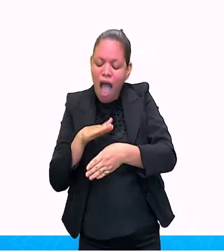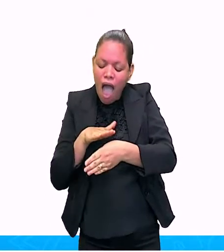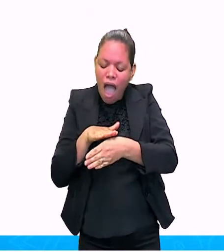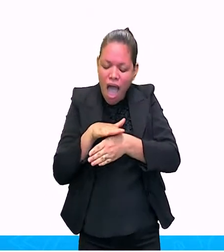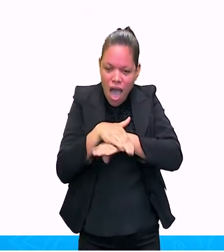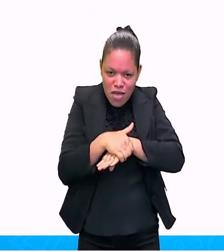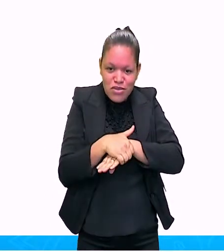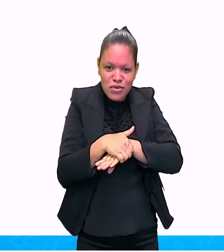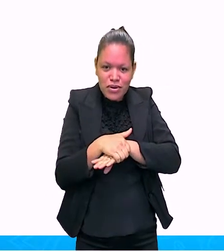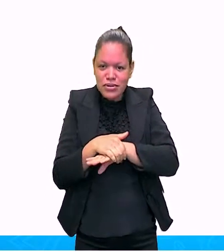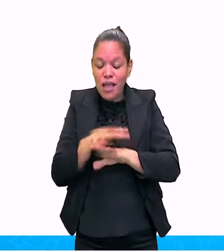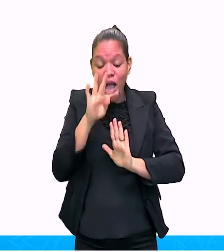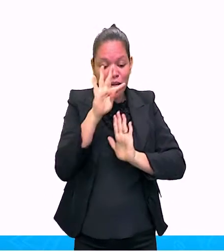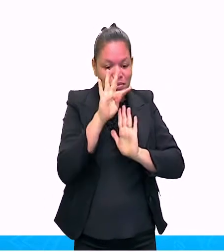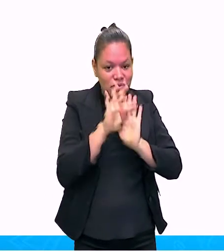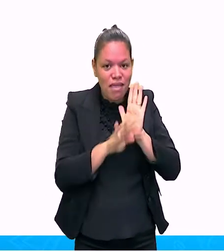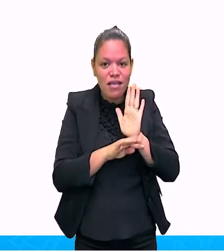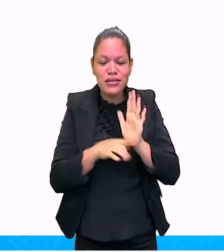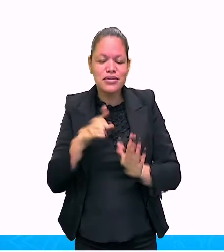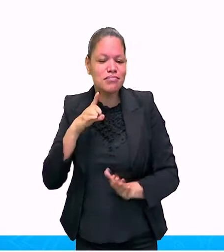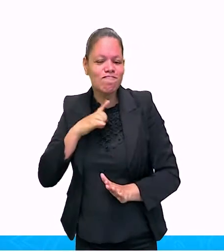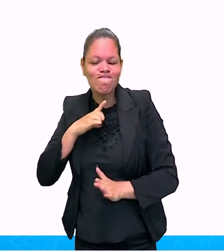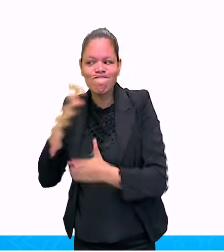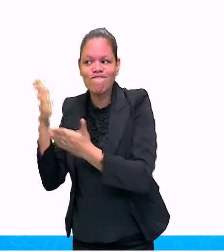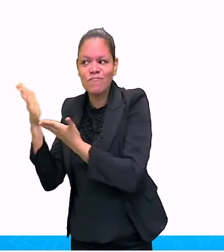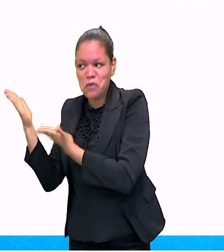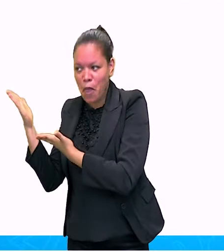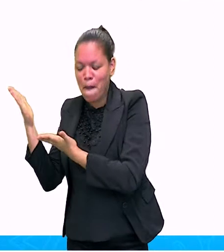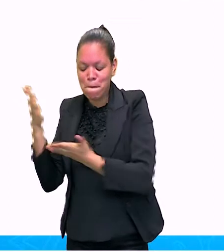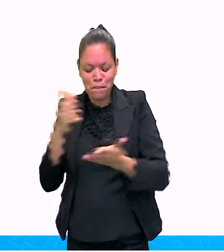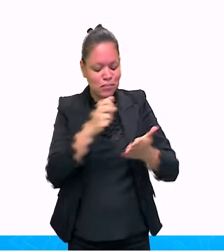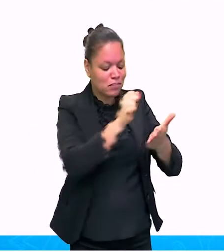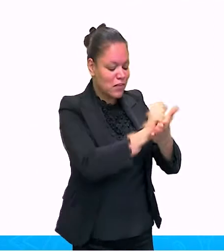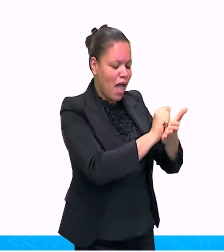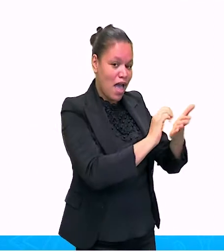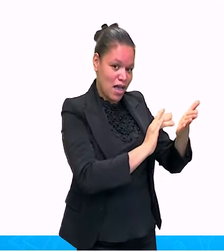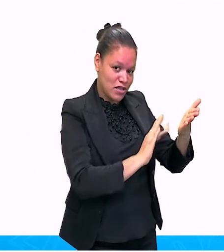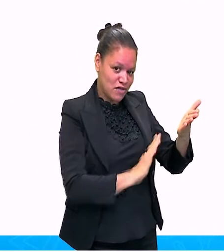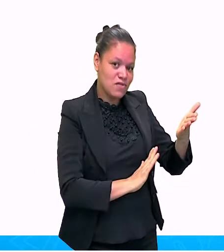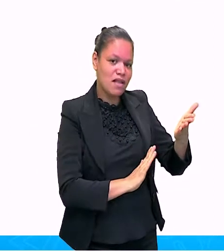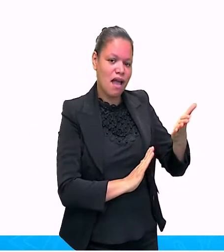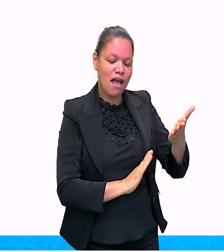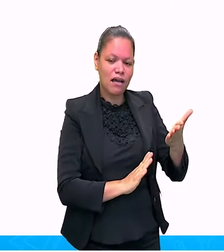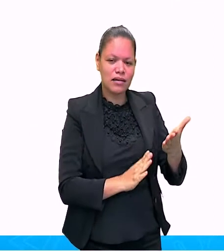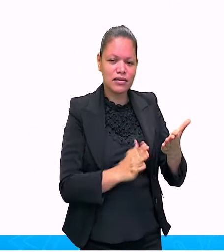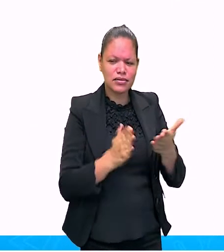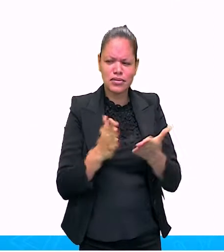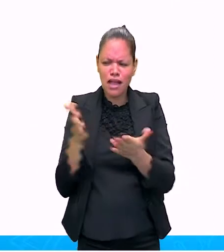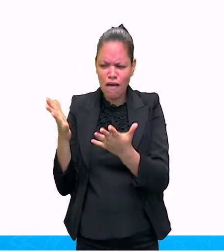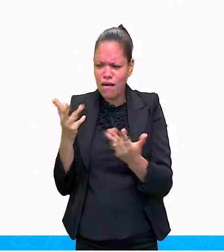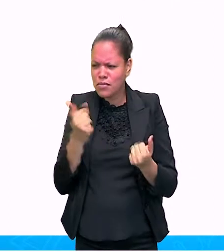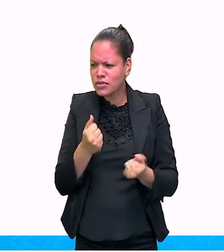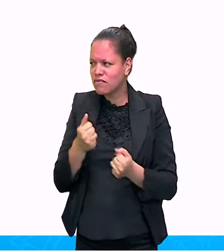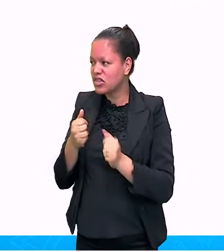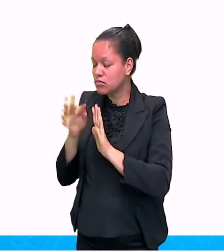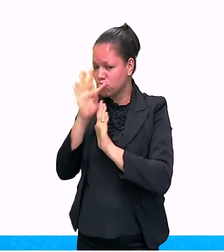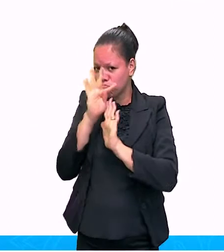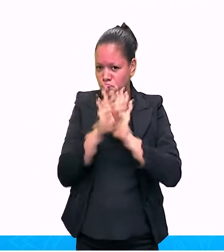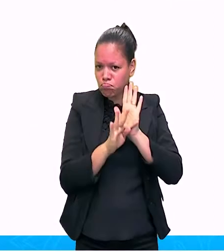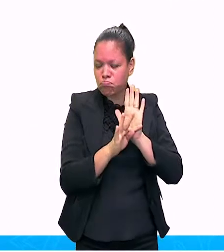na atividade que você pegou na plataforma SMED GV. Acompanhe a leitura comigo.